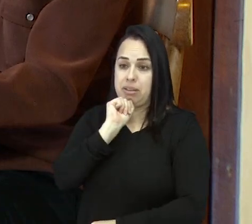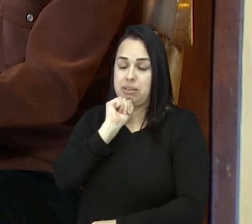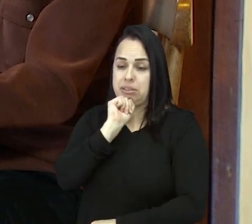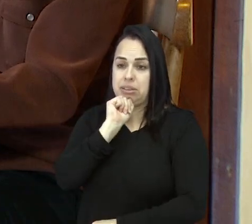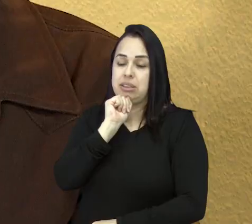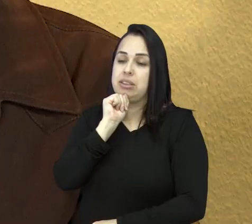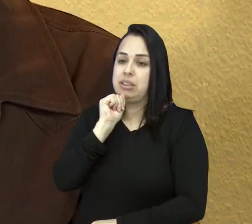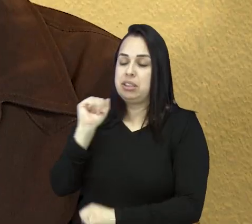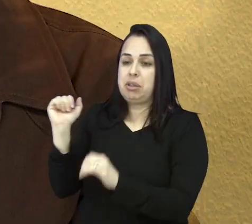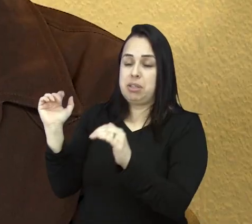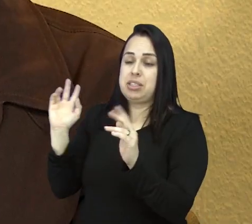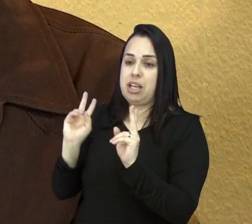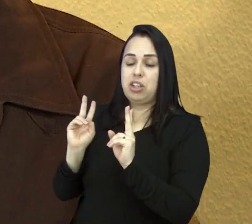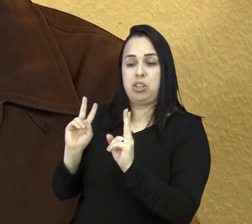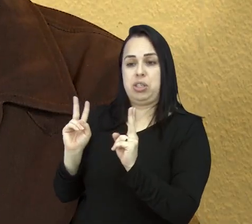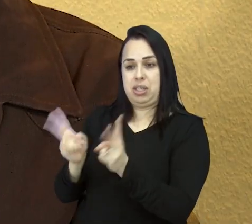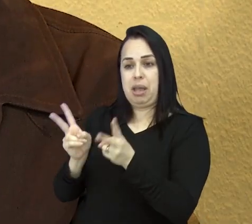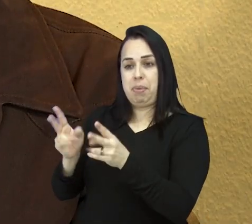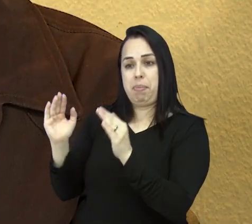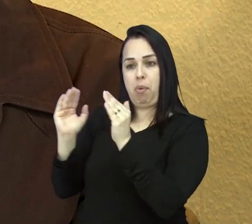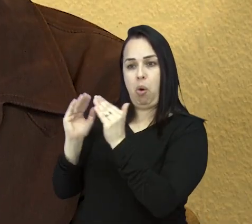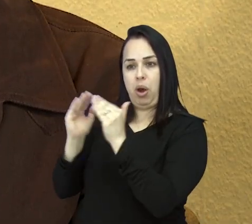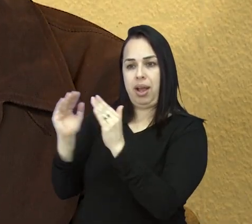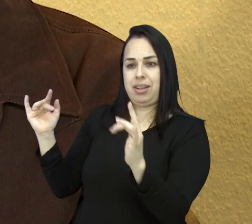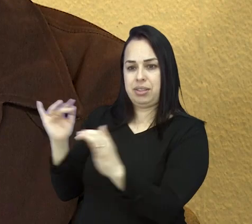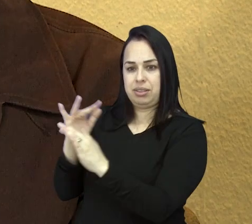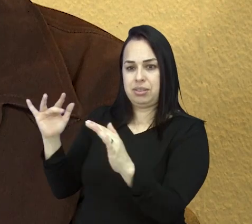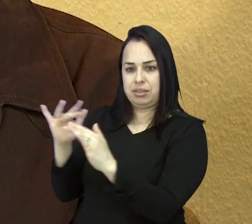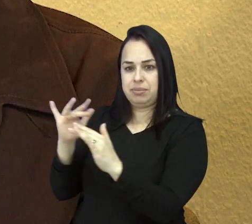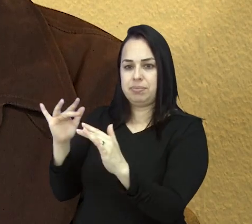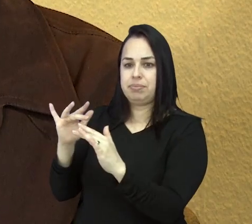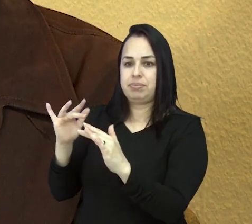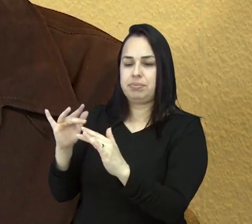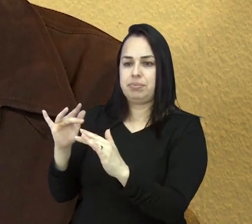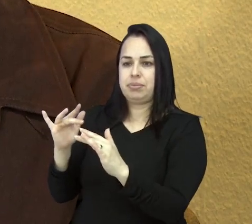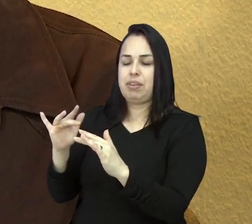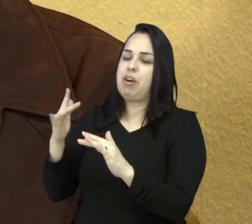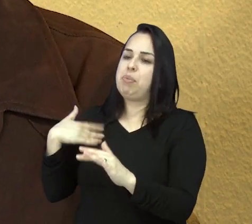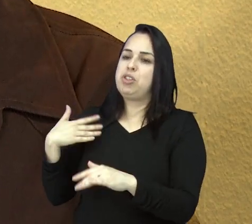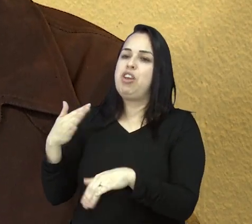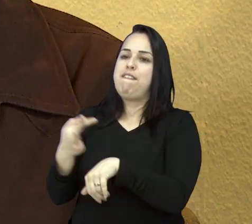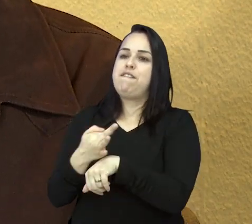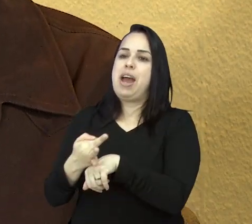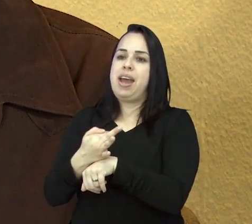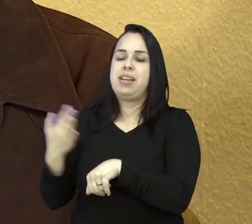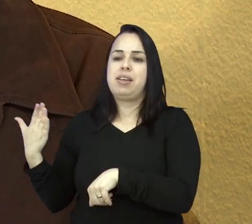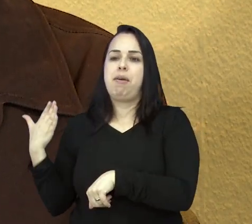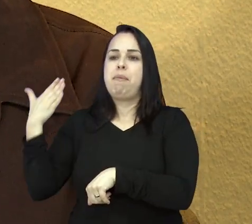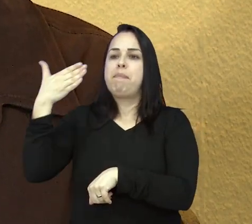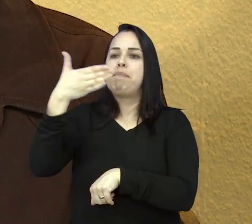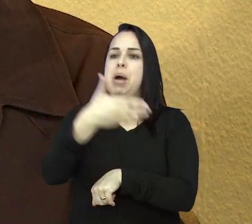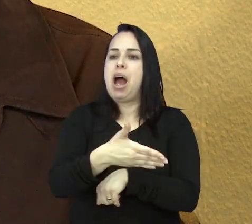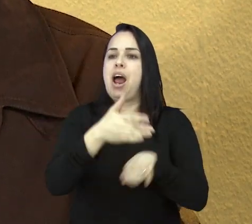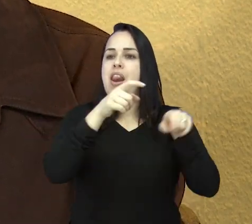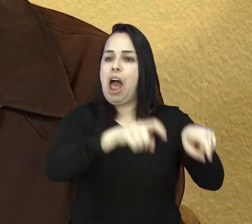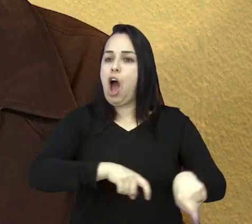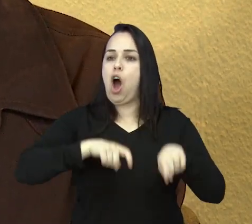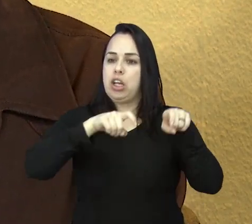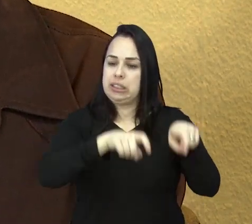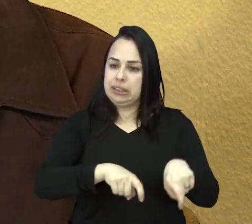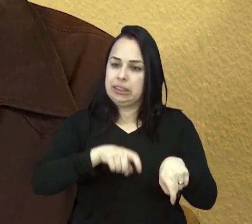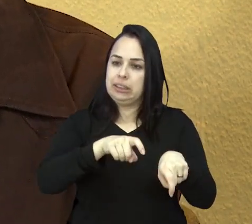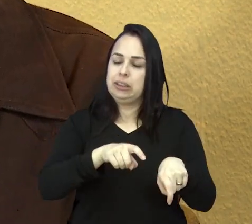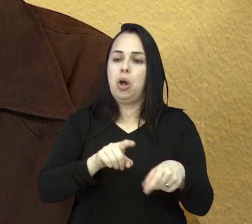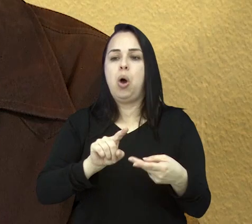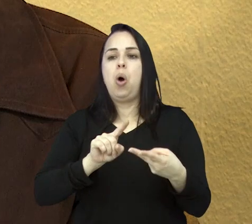assim, meus pais tinham como premissa assim, vamos tirar férias, vamos para o campo. Vamos para a praia. Eles nunca